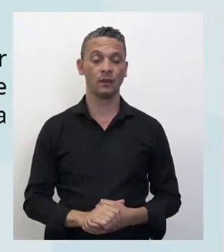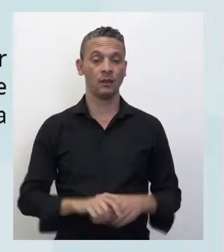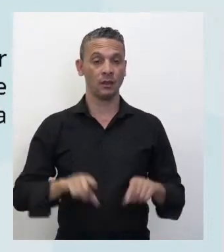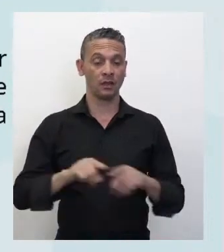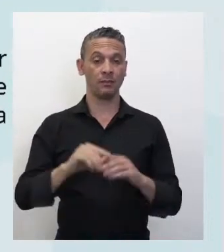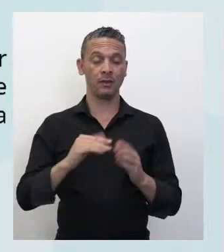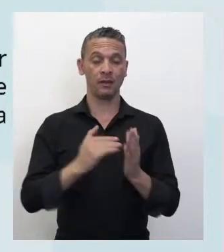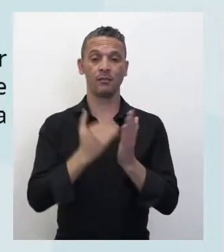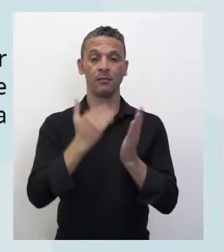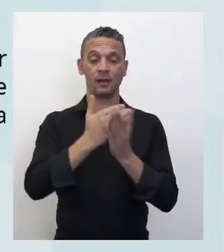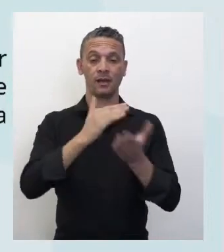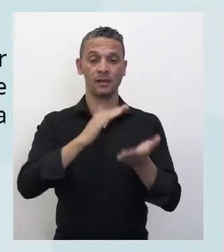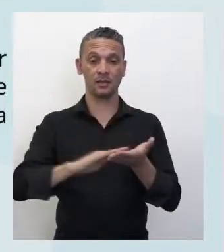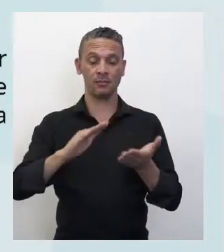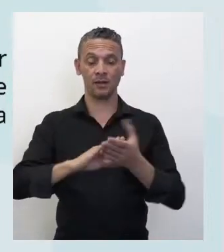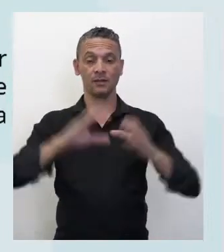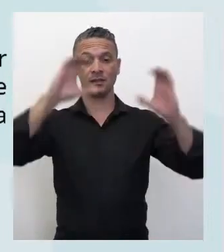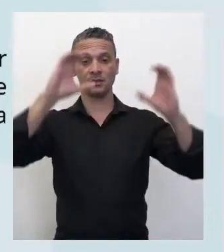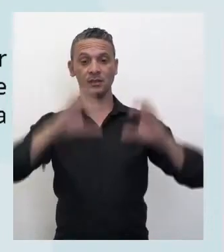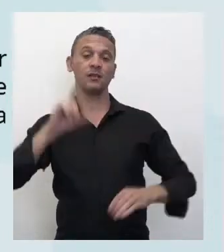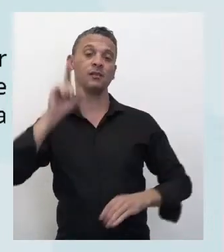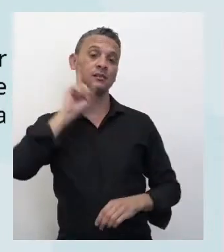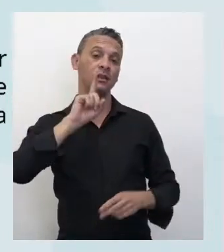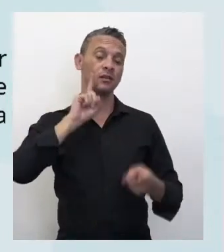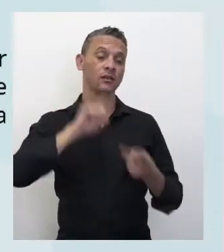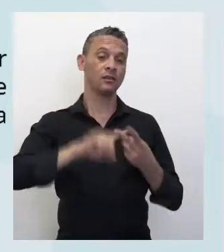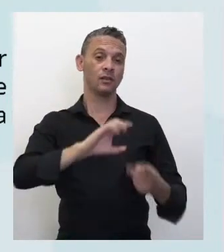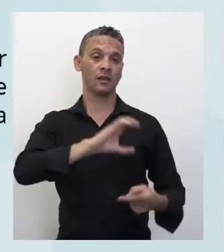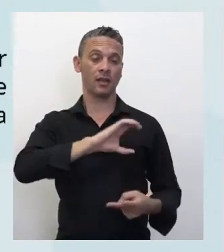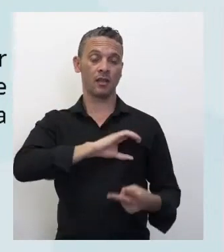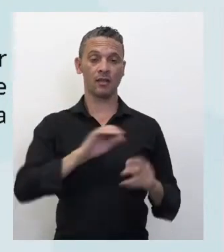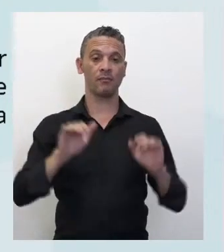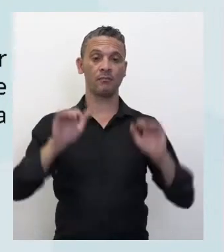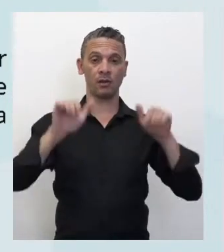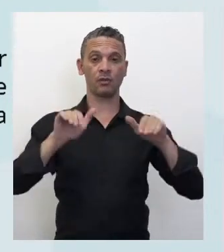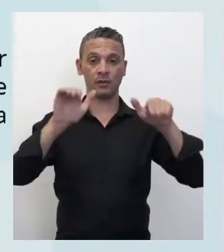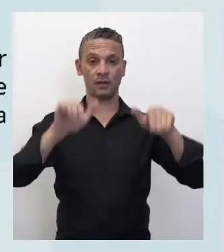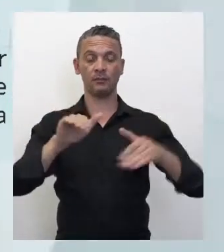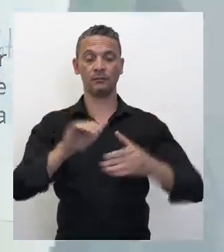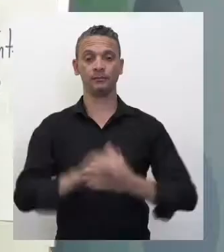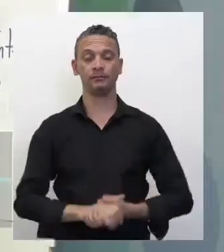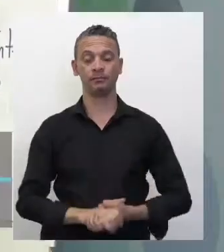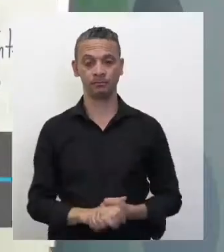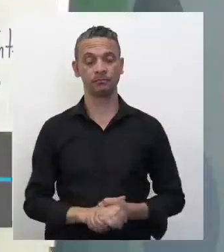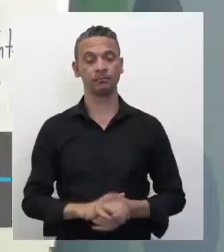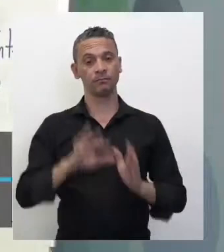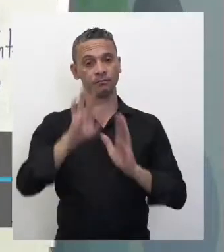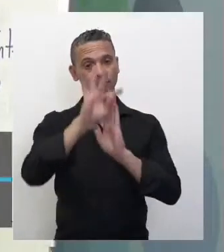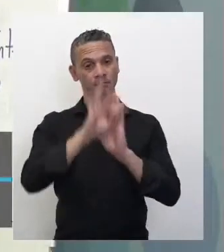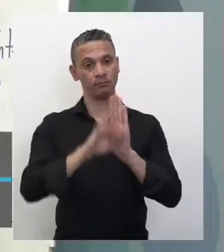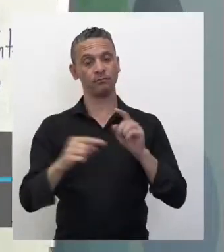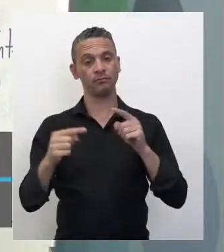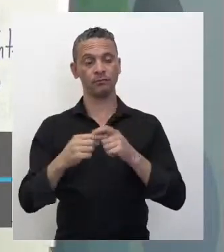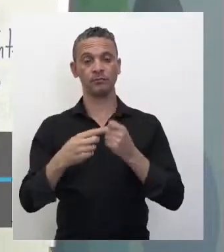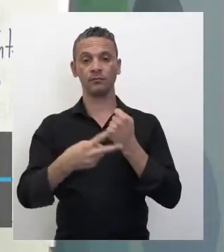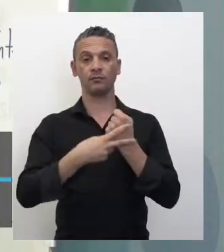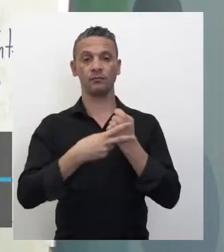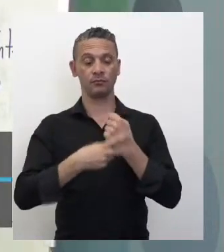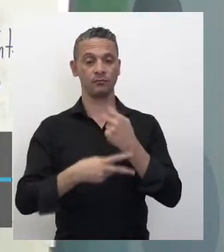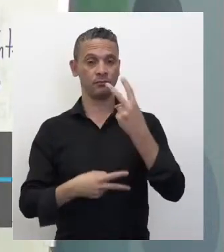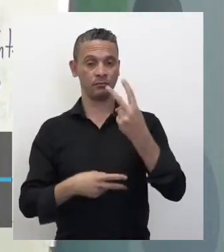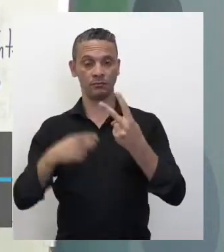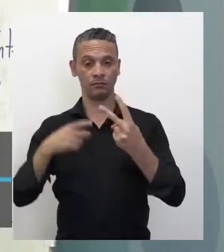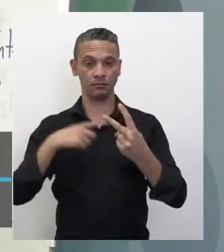metade do que um cidadão nos Estados Unidos, Canadá ou Austrália. That's it. Então, esse era o nosso texto e os dois verbos apareceram ali para